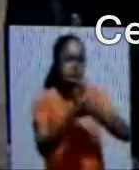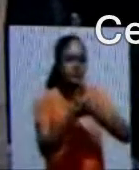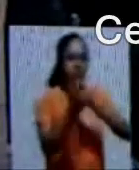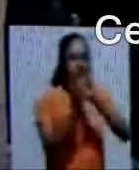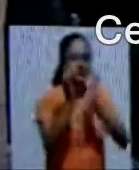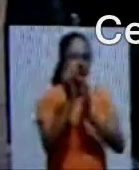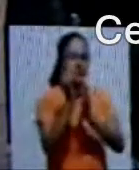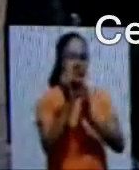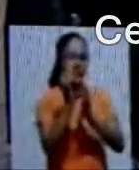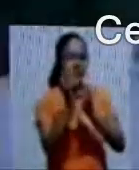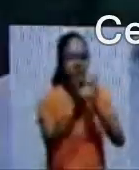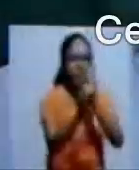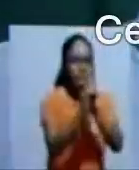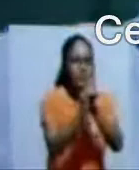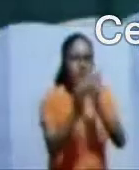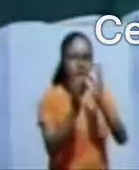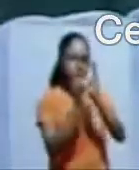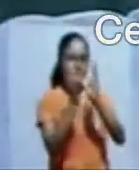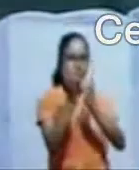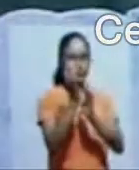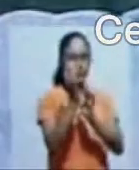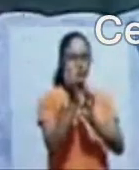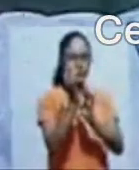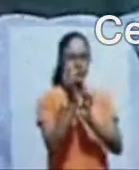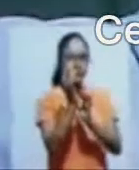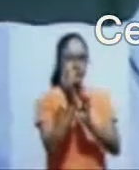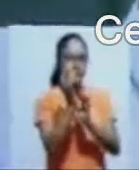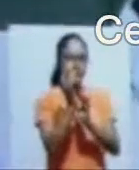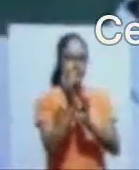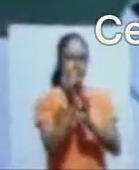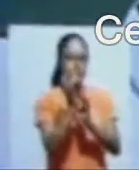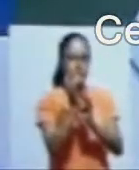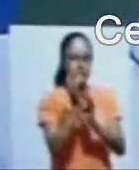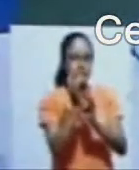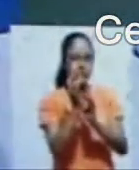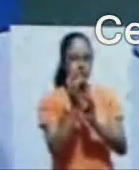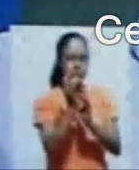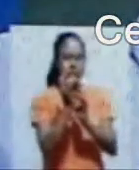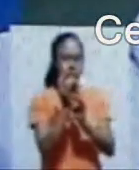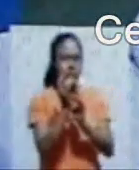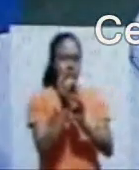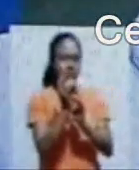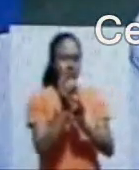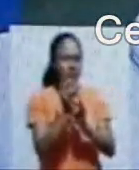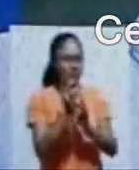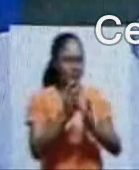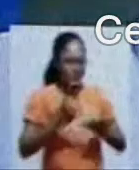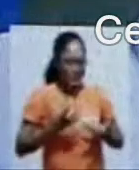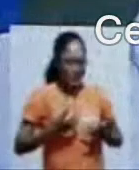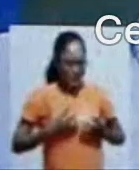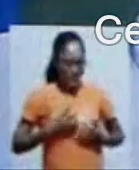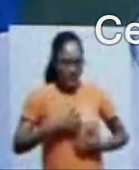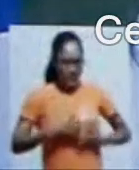encontro com Jesus, nem que seja a partir dessa angústia